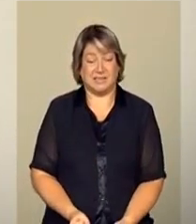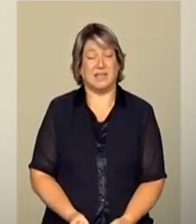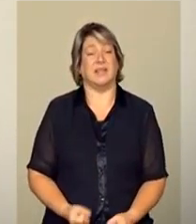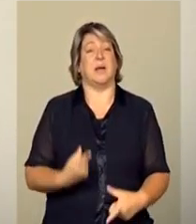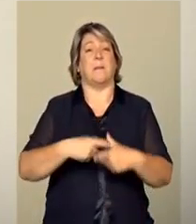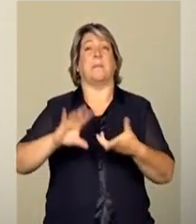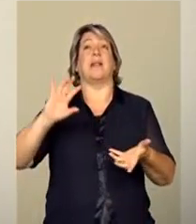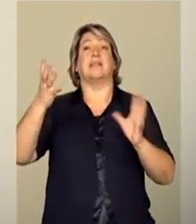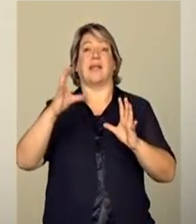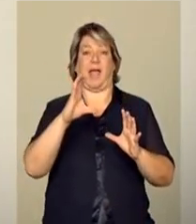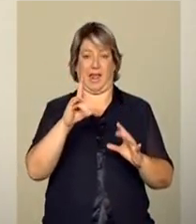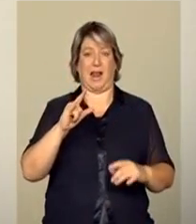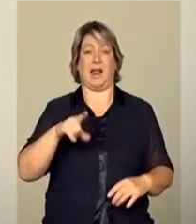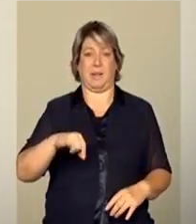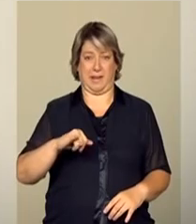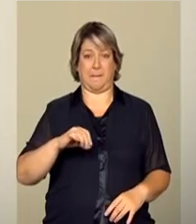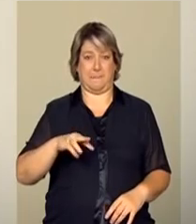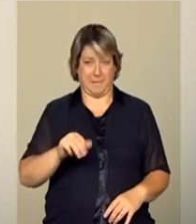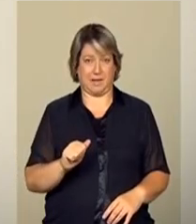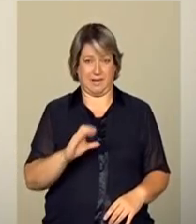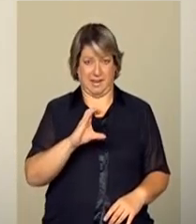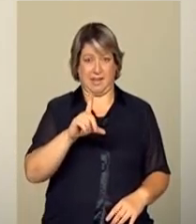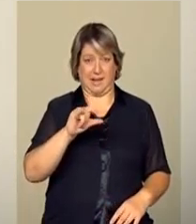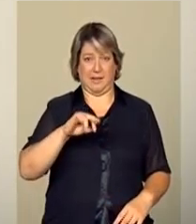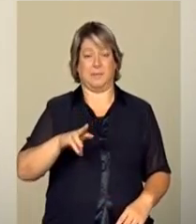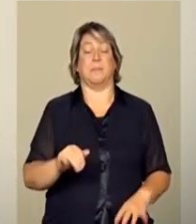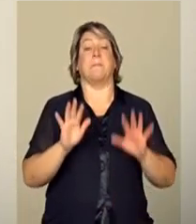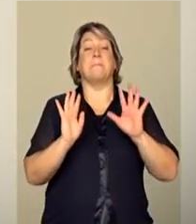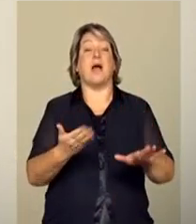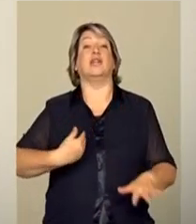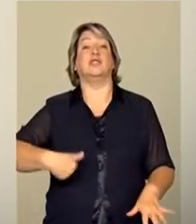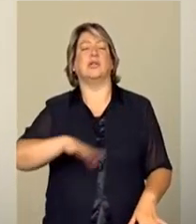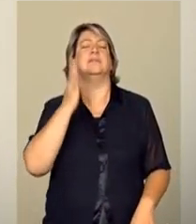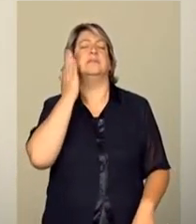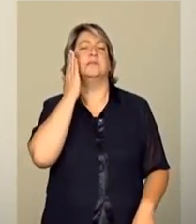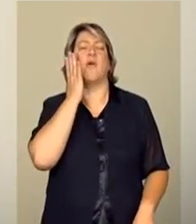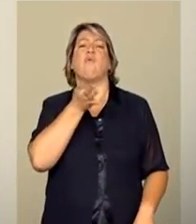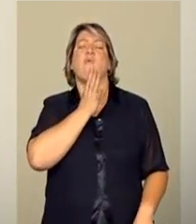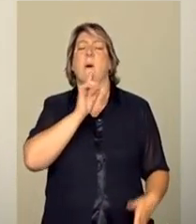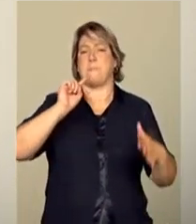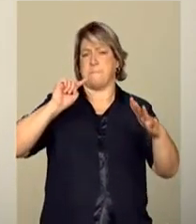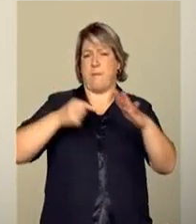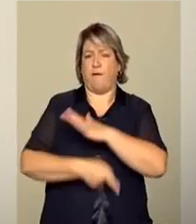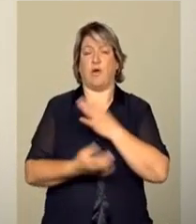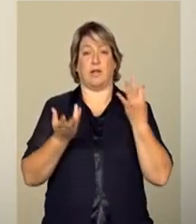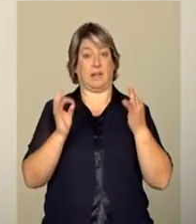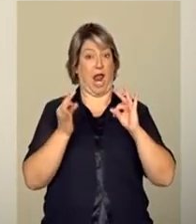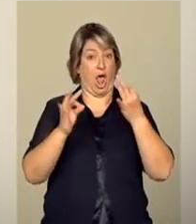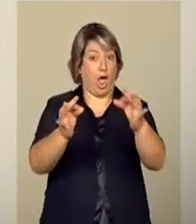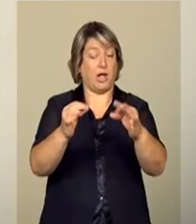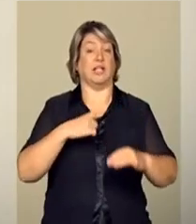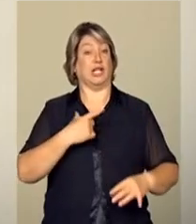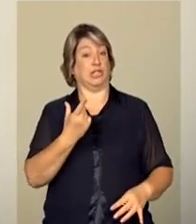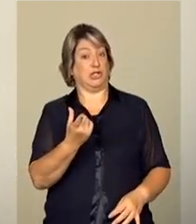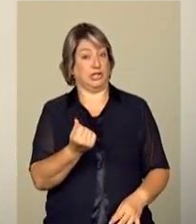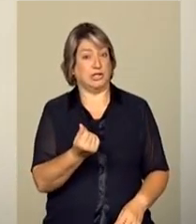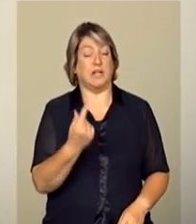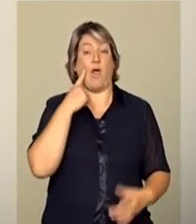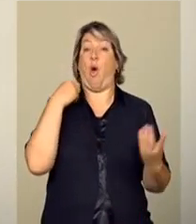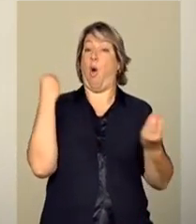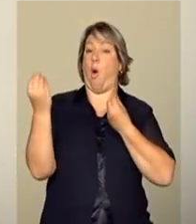climática mas Luciano nós temos suficiente conhecimento tecnológico temos os recursos temos os